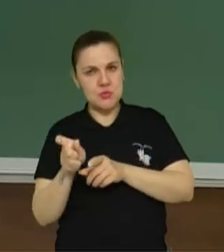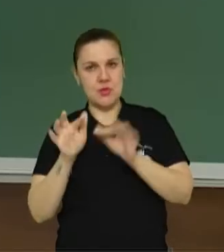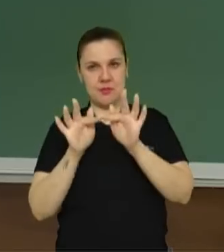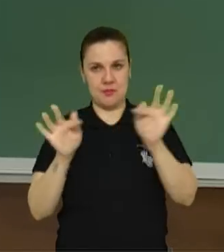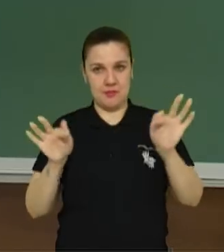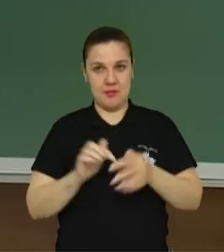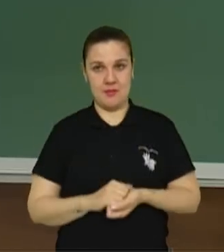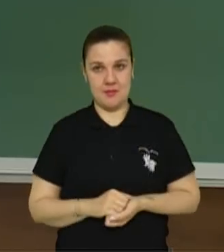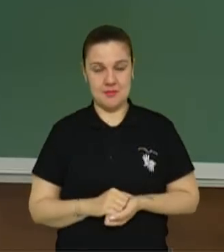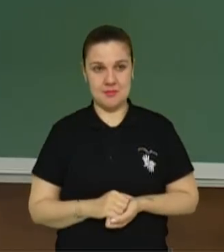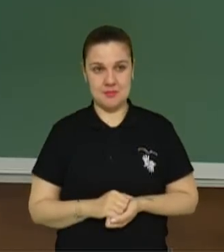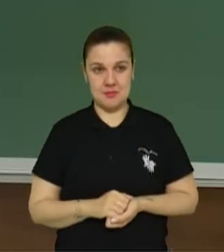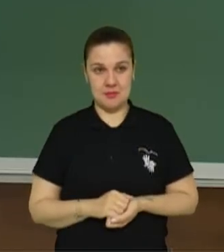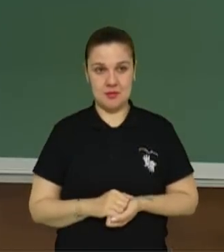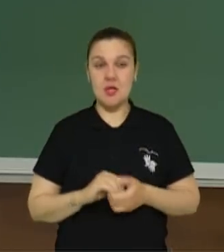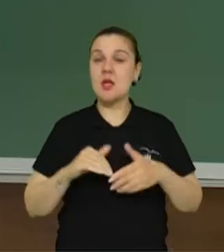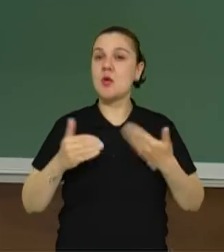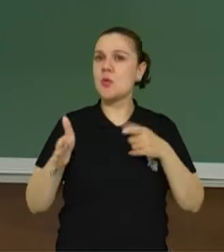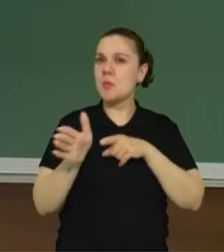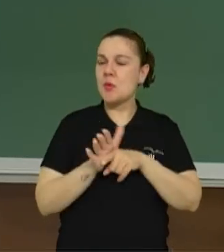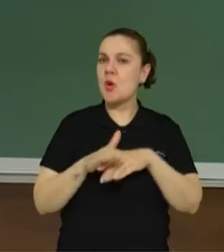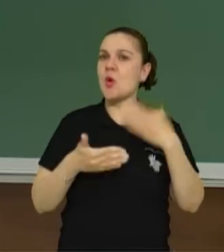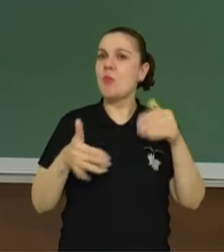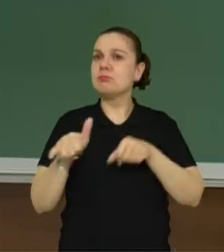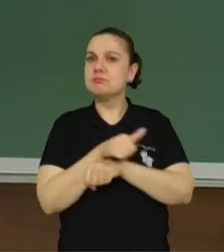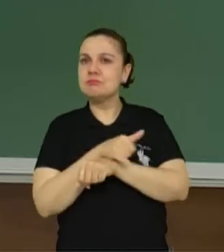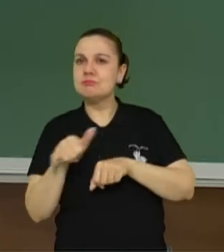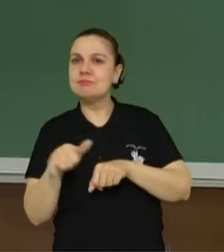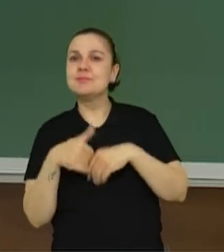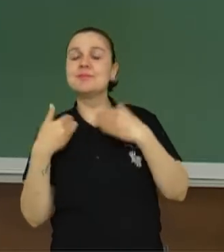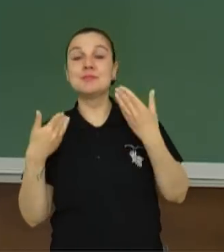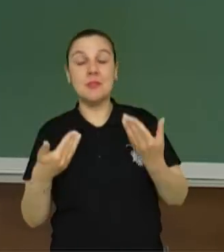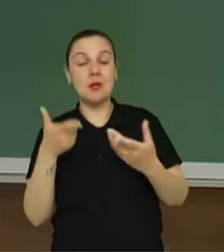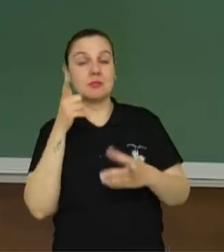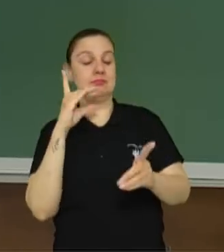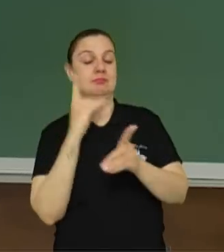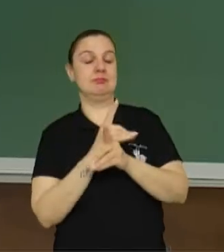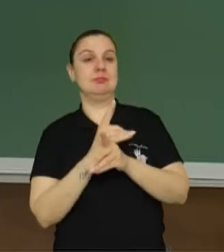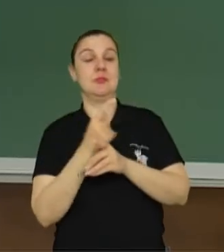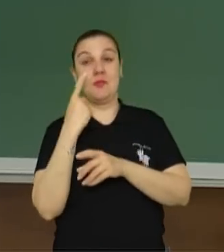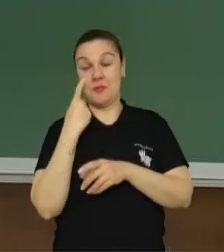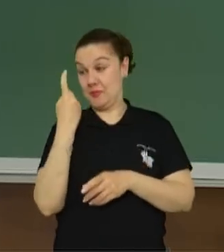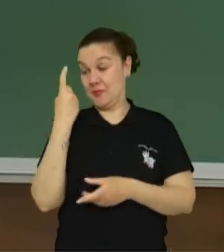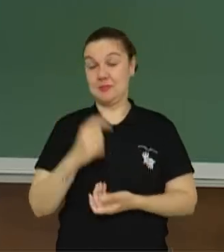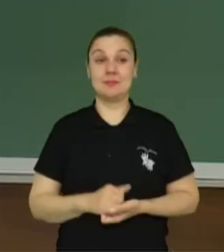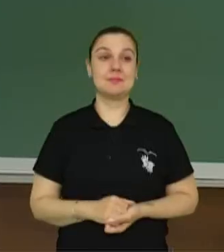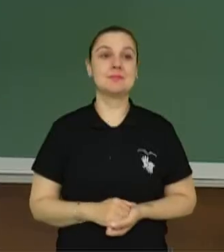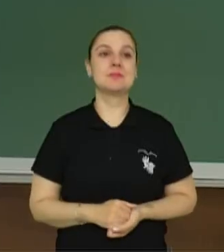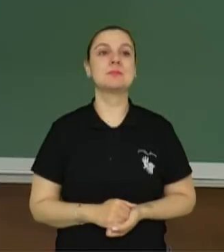frase? E a outra pergunta, qual estratégia foi utilizada então para essa identificação? Vejamos.